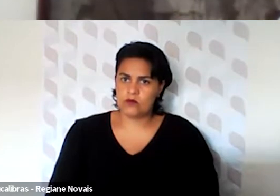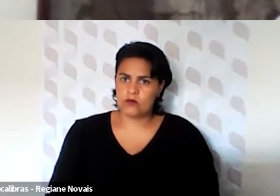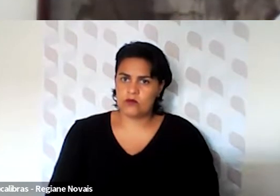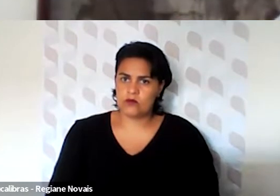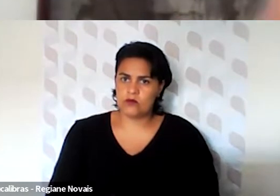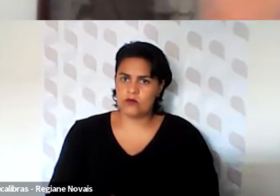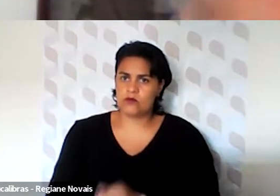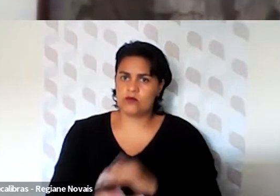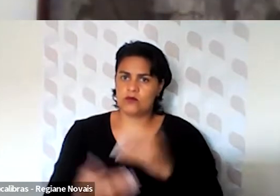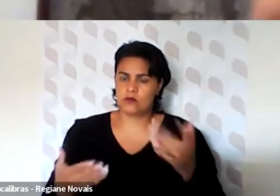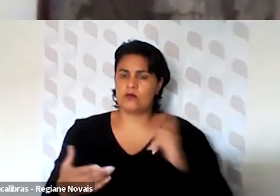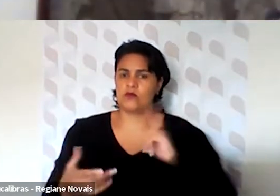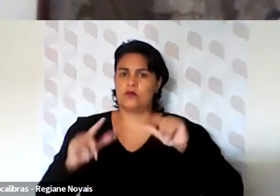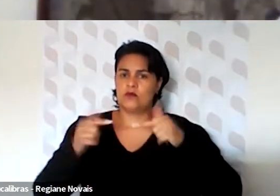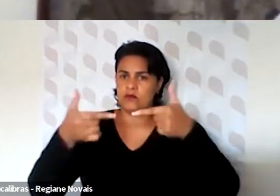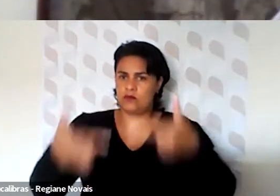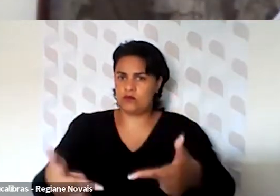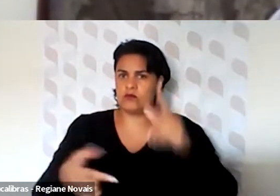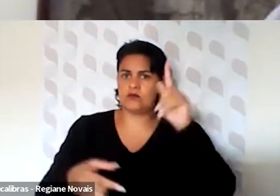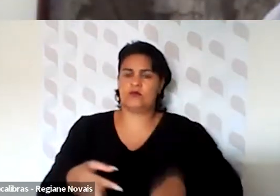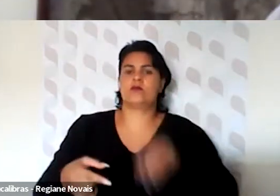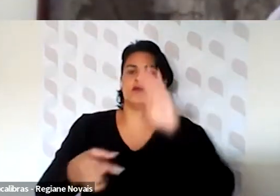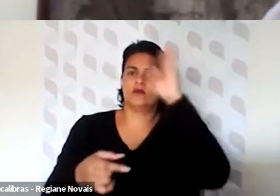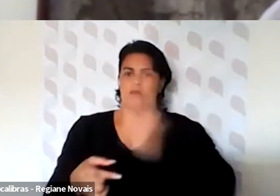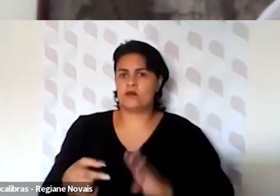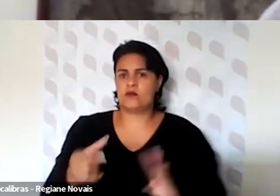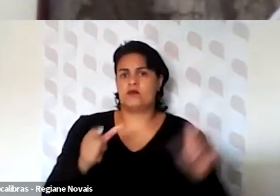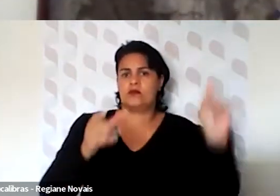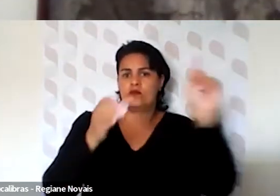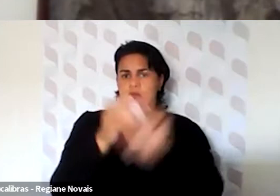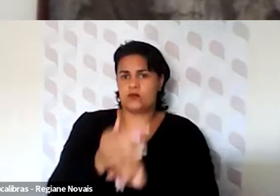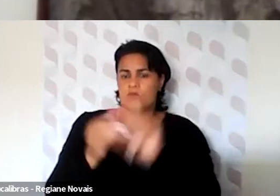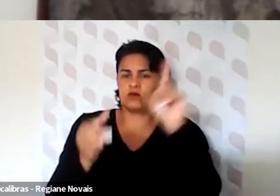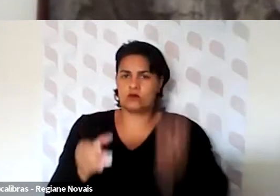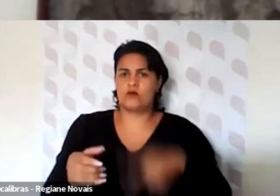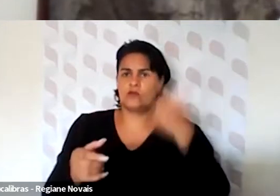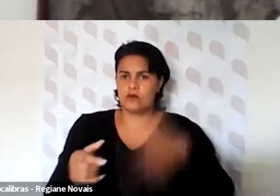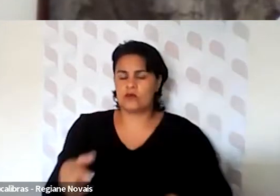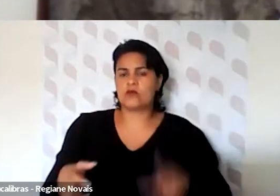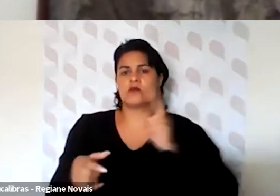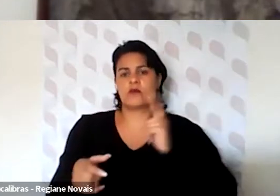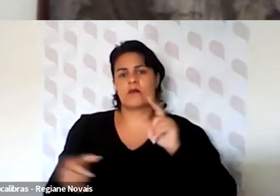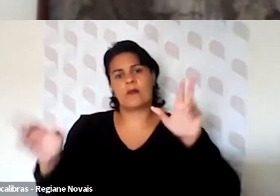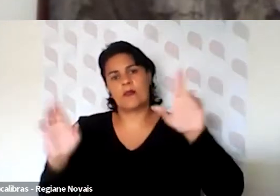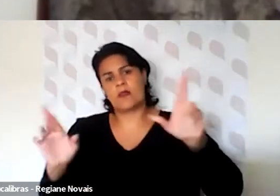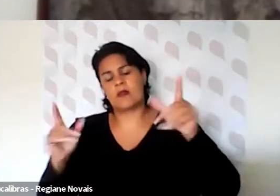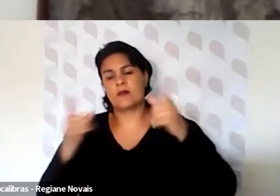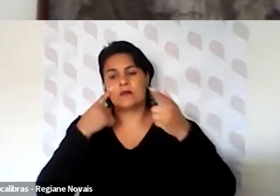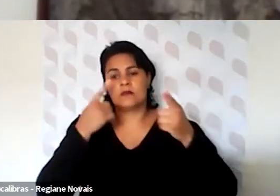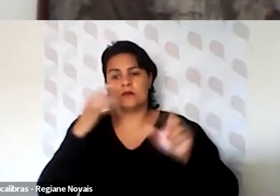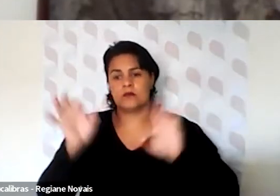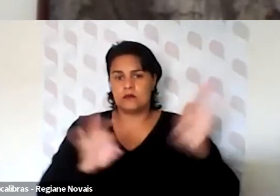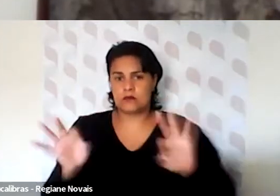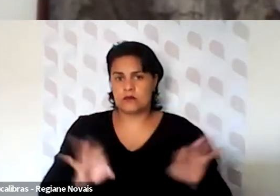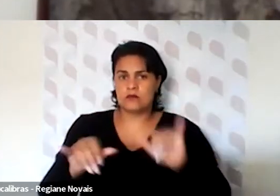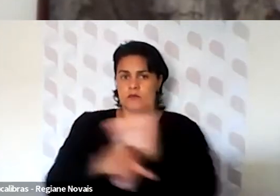um avanço na inserção do Brasil no mundo, na reinserção do Brasil no mundo, numa perspectiva não só estratégica, mas